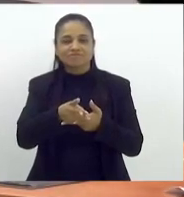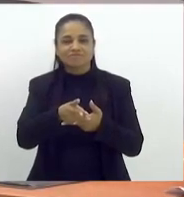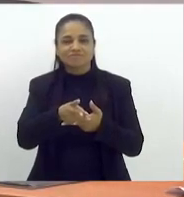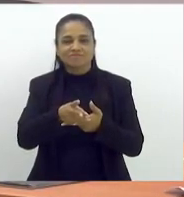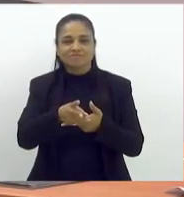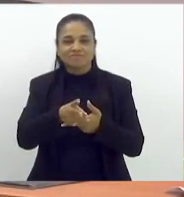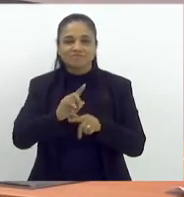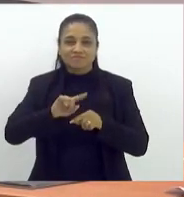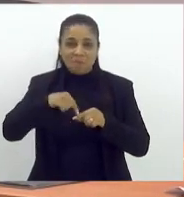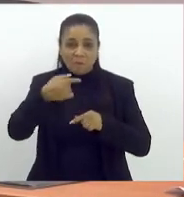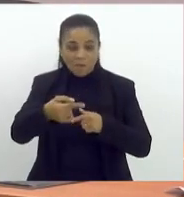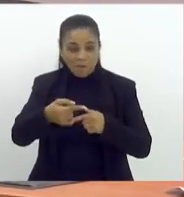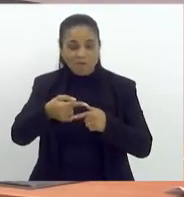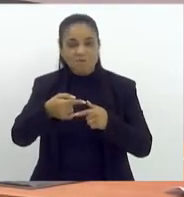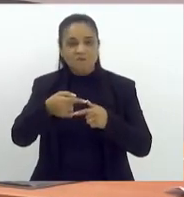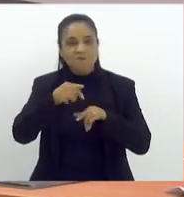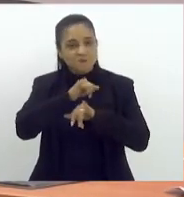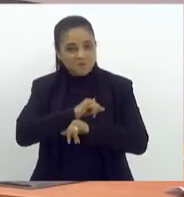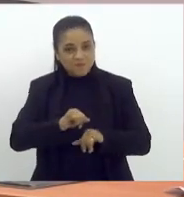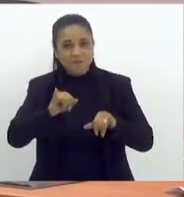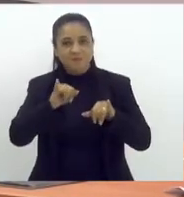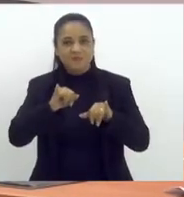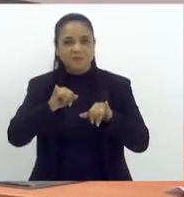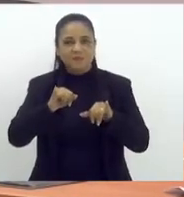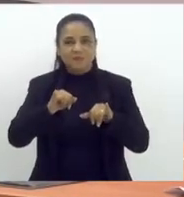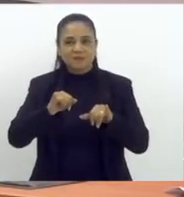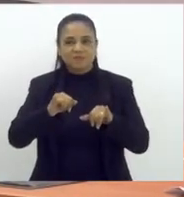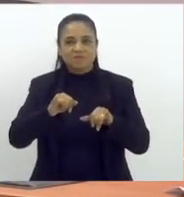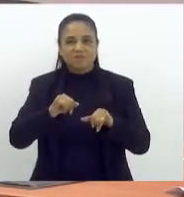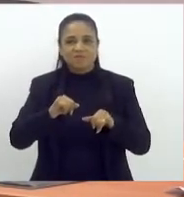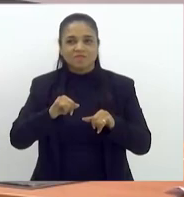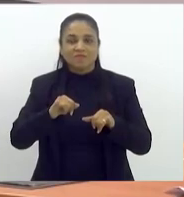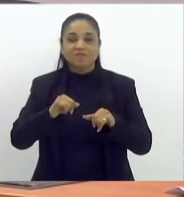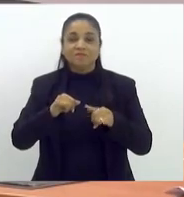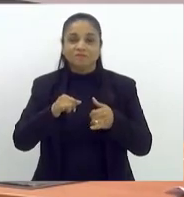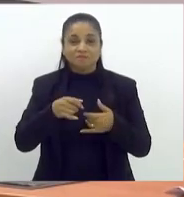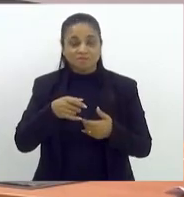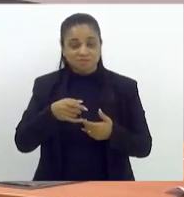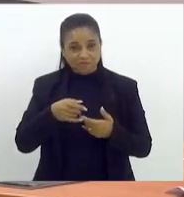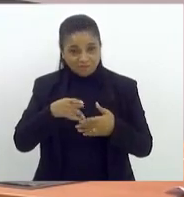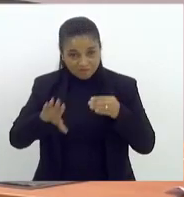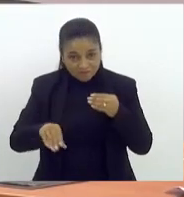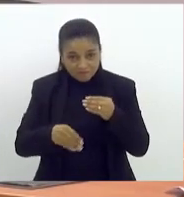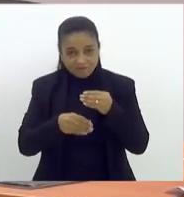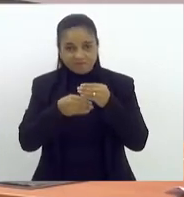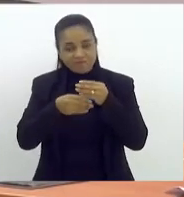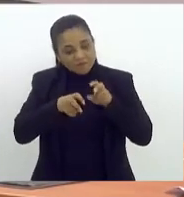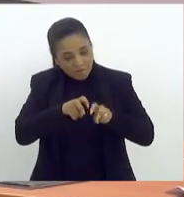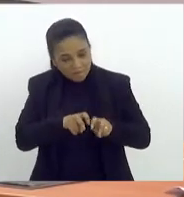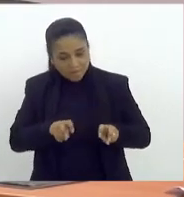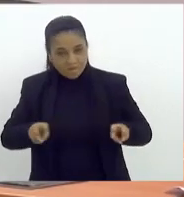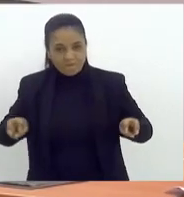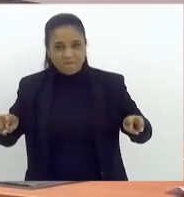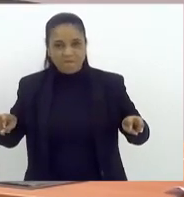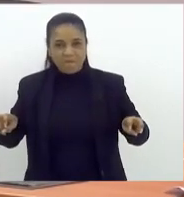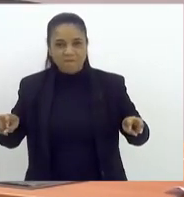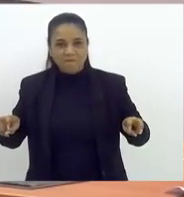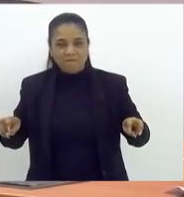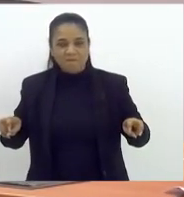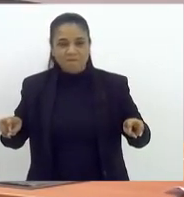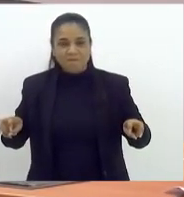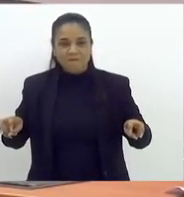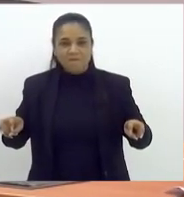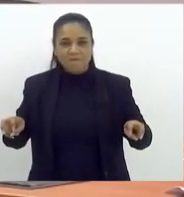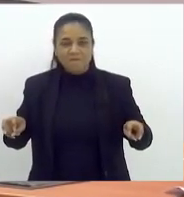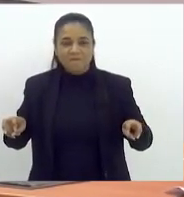próximo sete é isso e para compor essa mesa aqui nesse